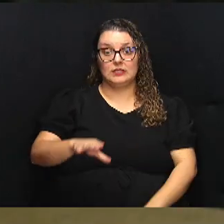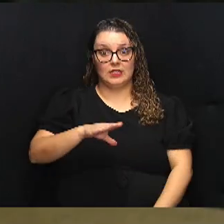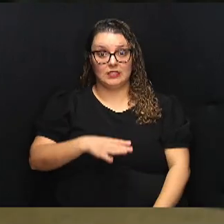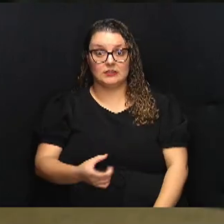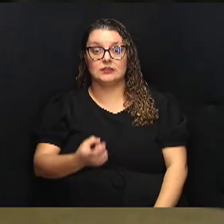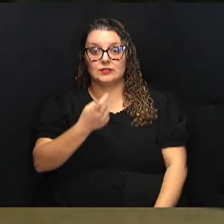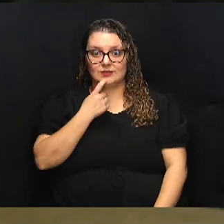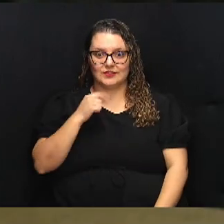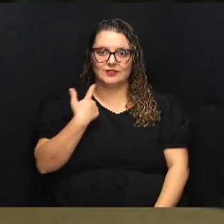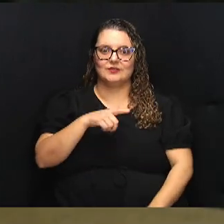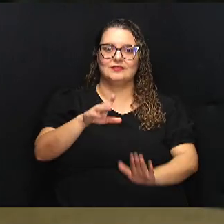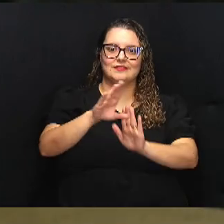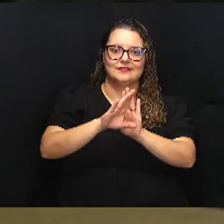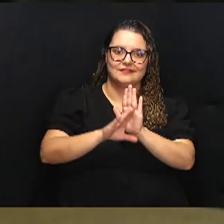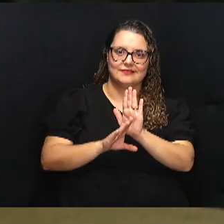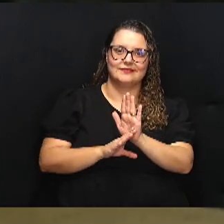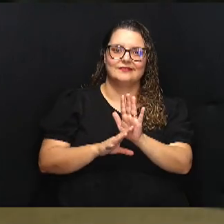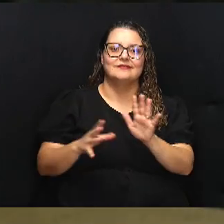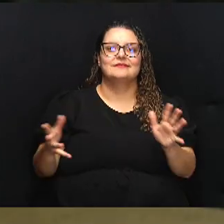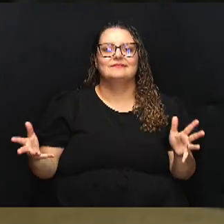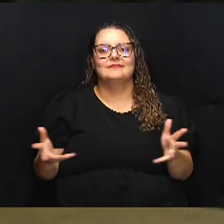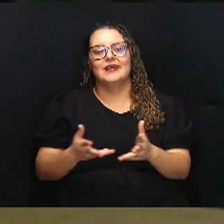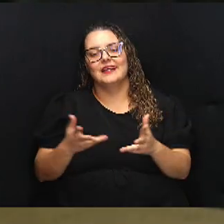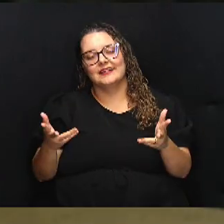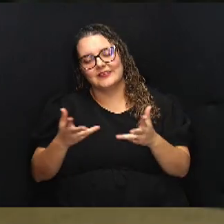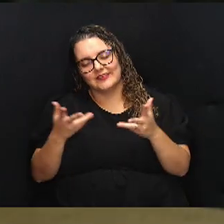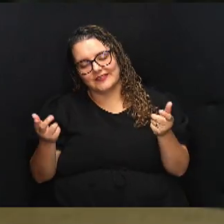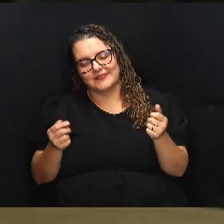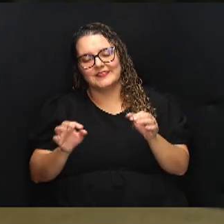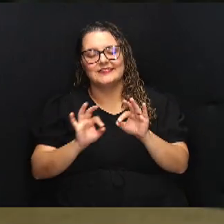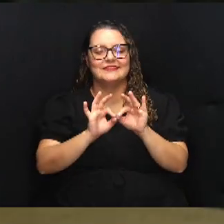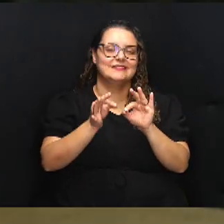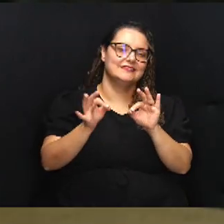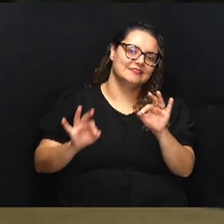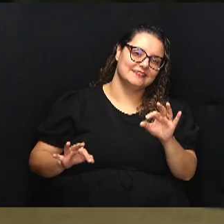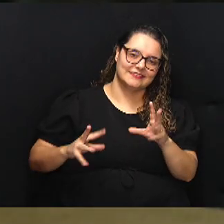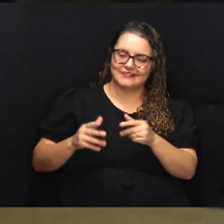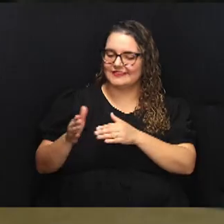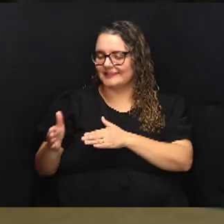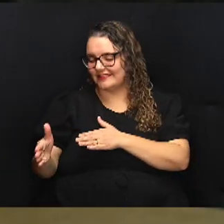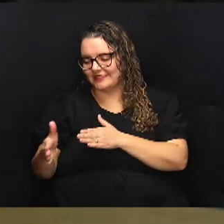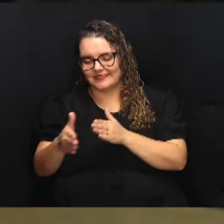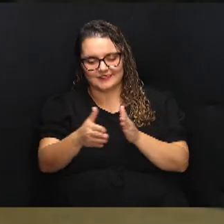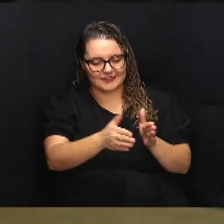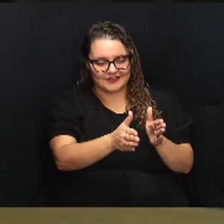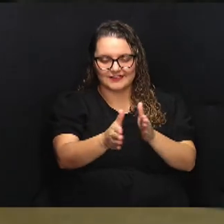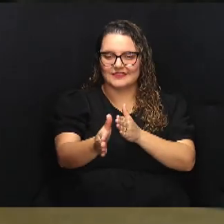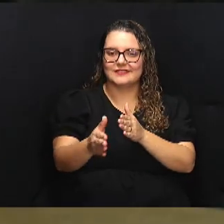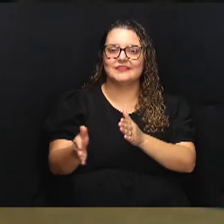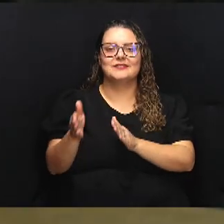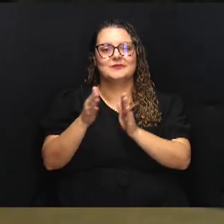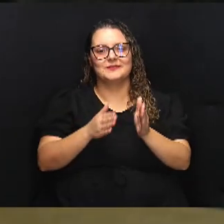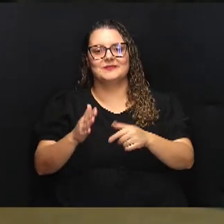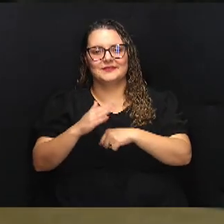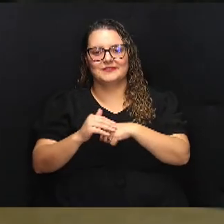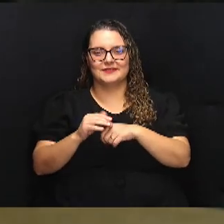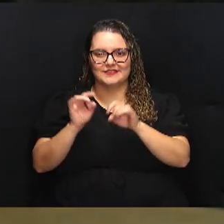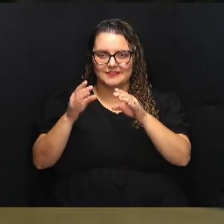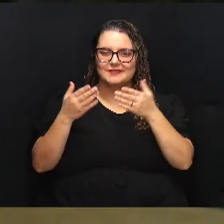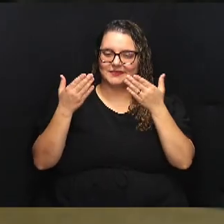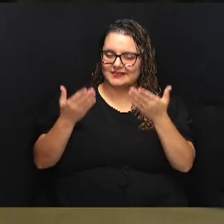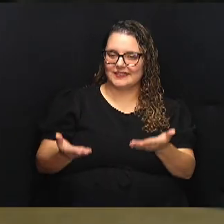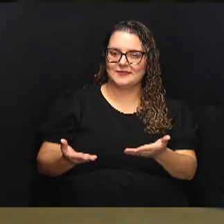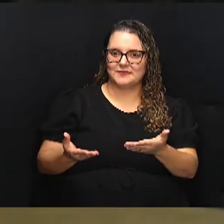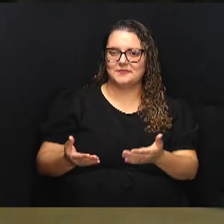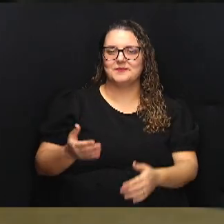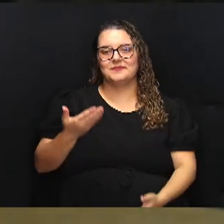Enfim, nossa programação ela é maravilhosa, toda direcionada e produzida com muito carinho, especialmente para você que está